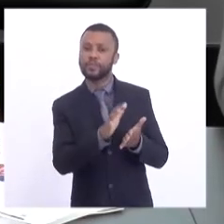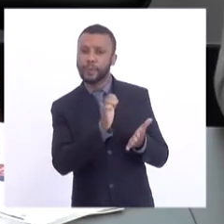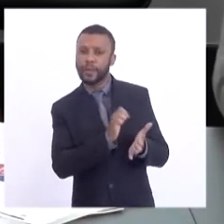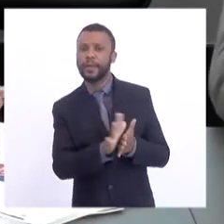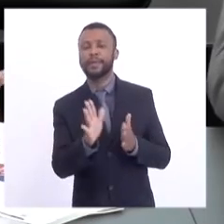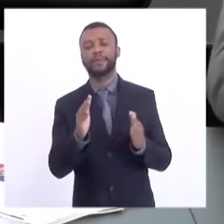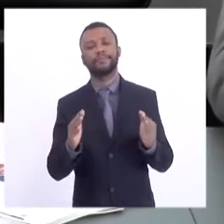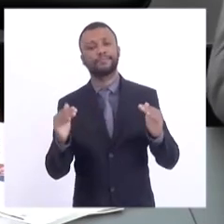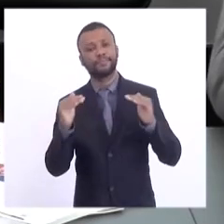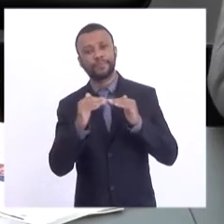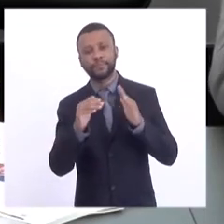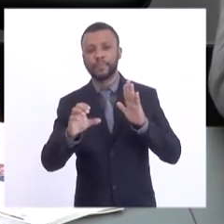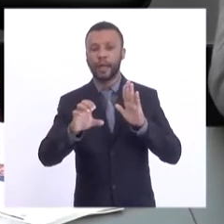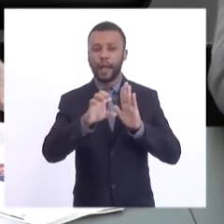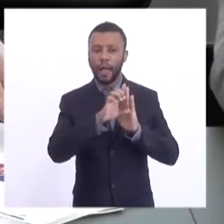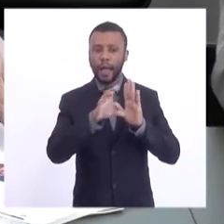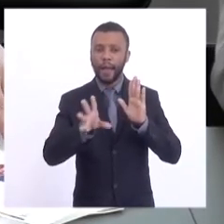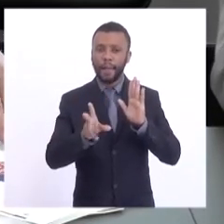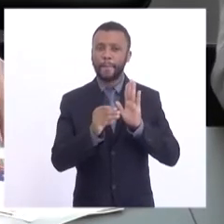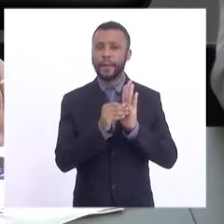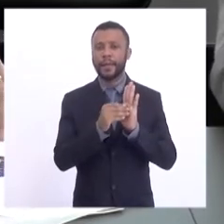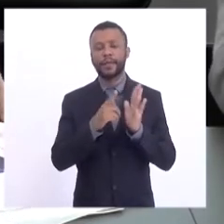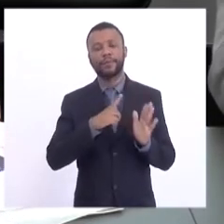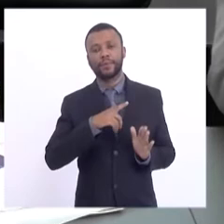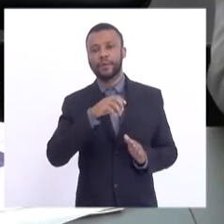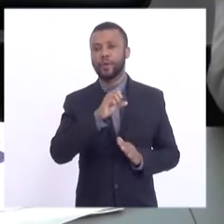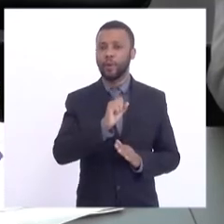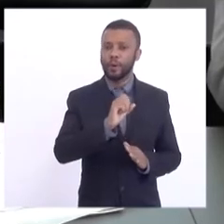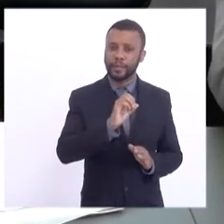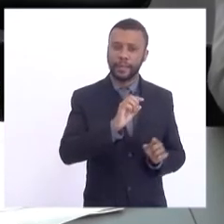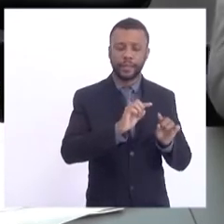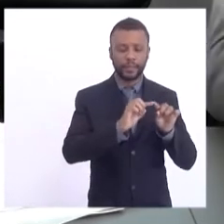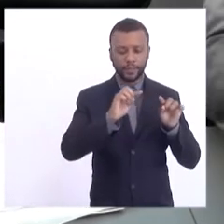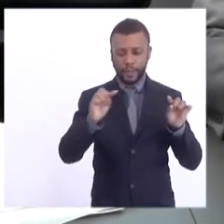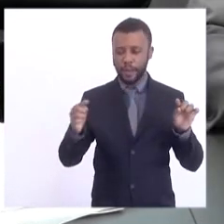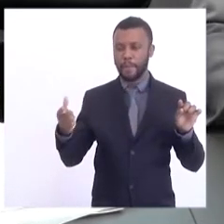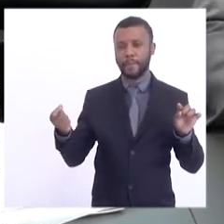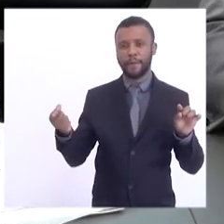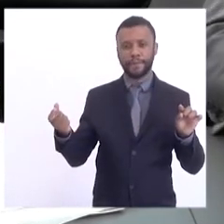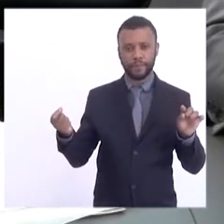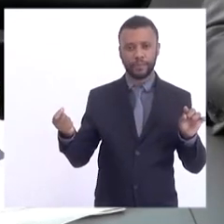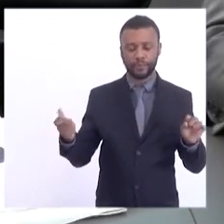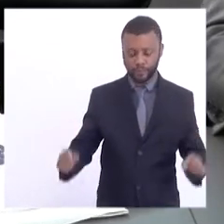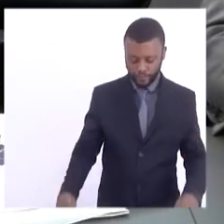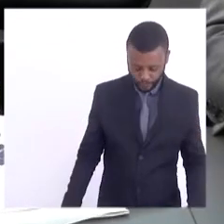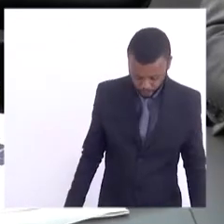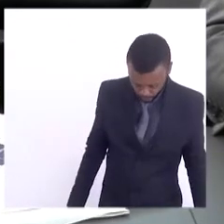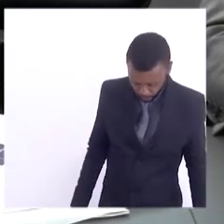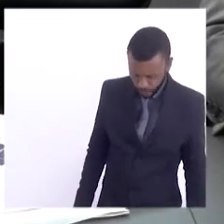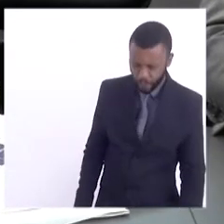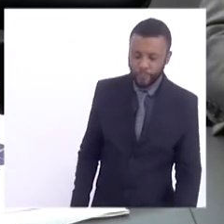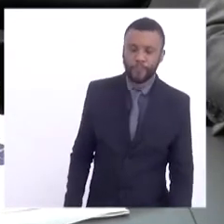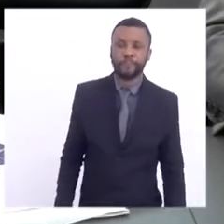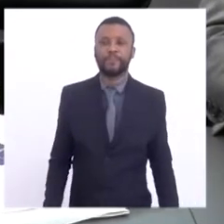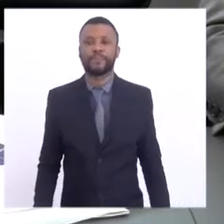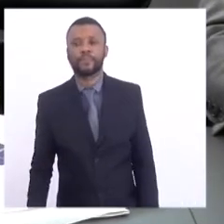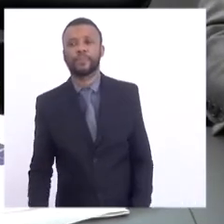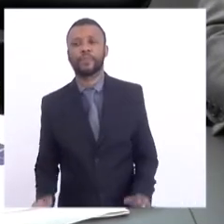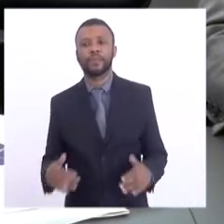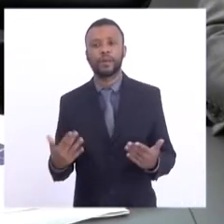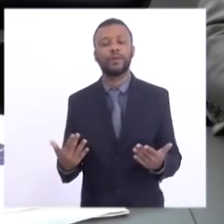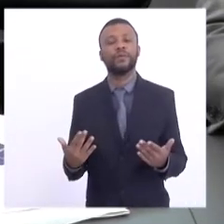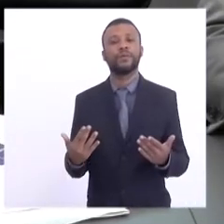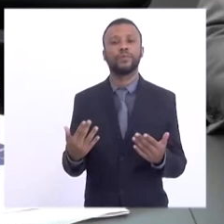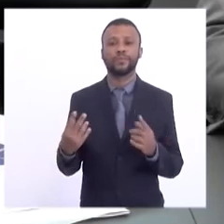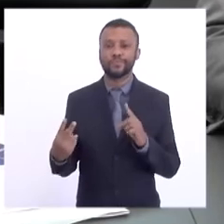proporção mais ou menos de e é 80 para 20 é só um ponto e vou